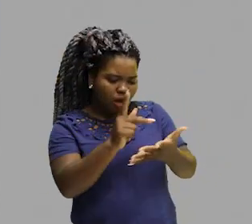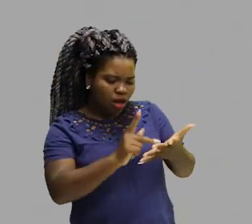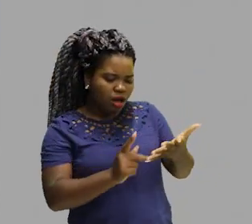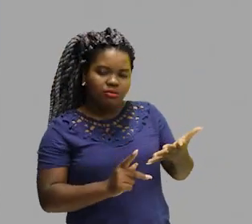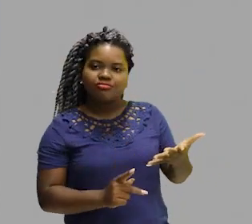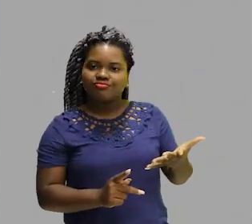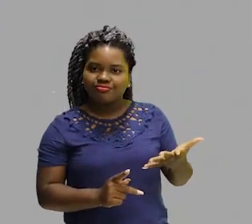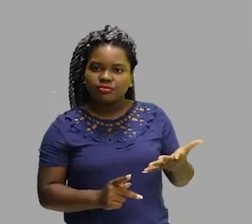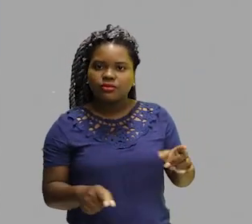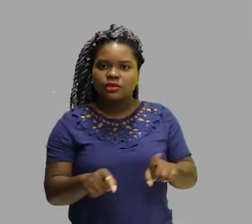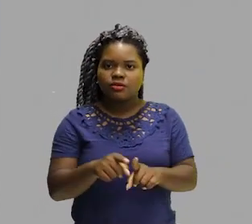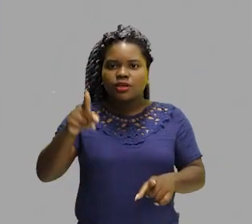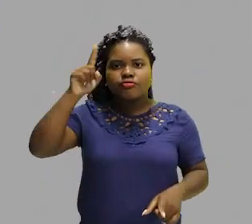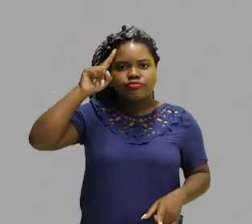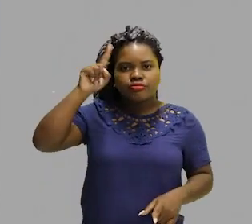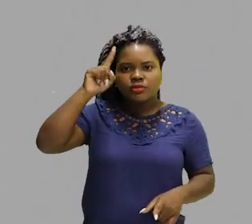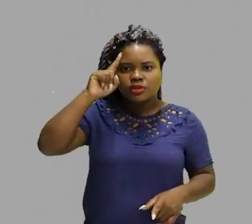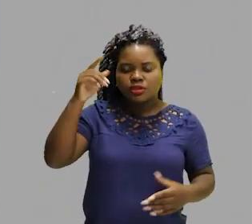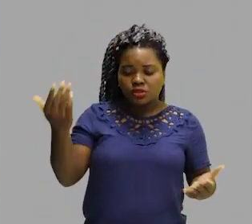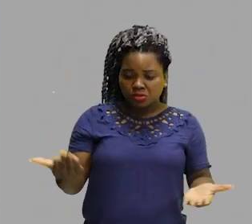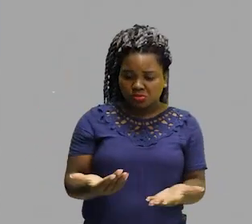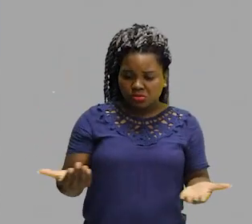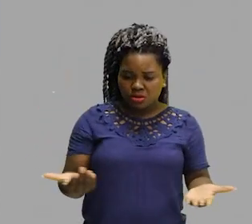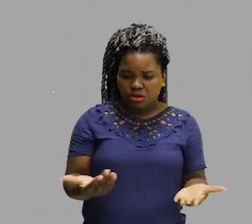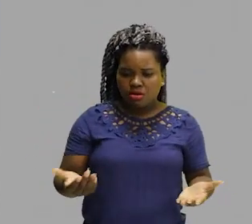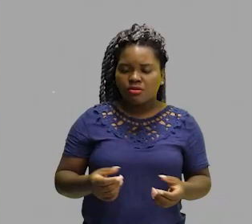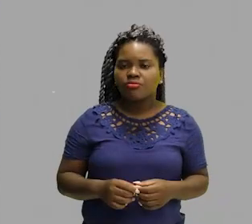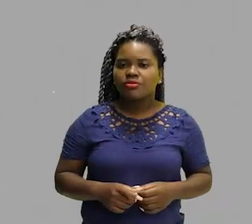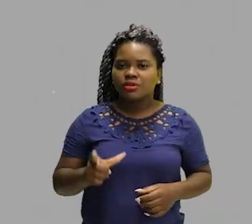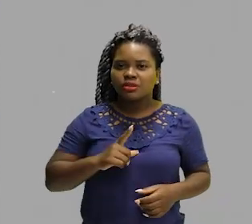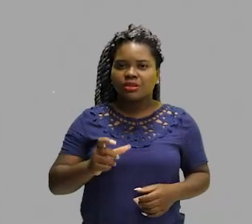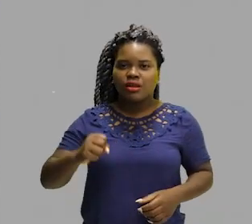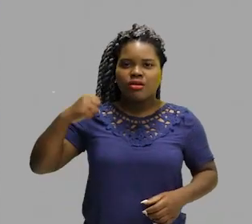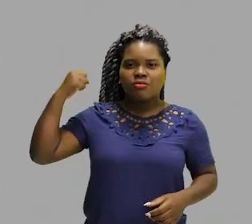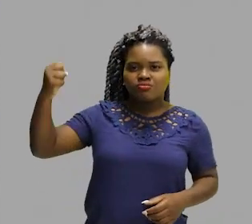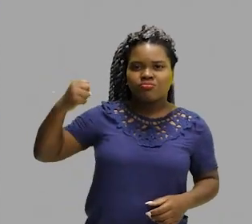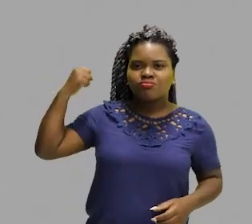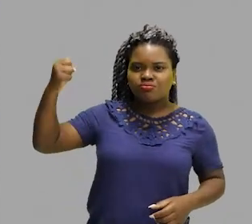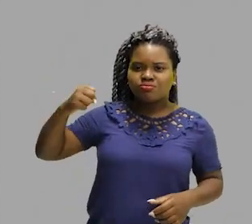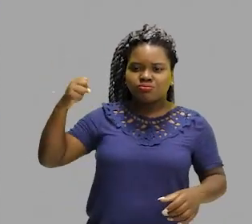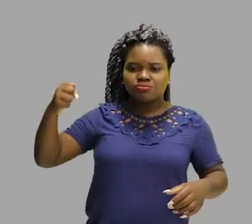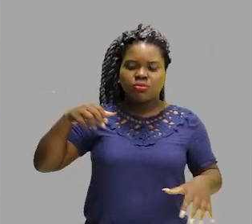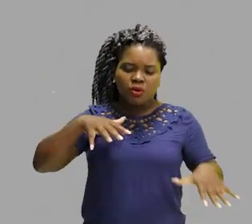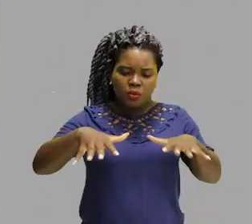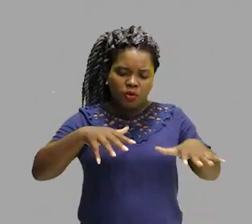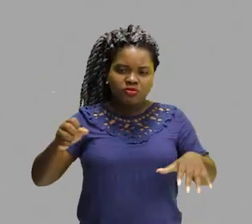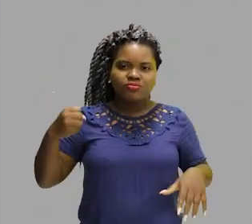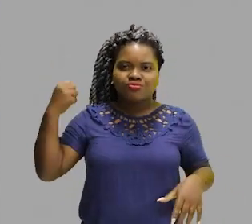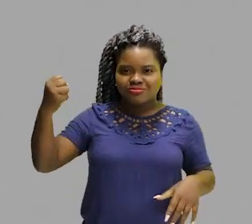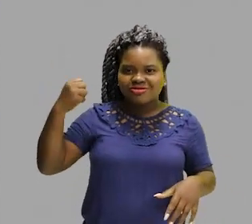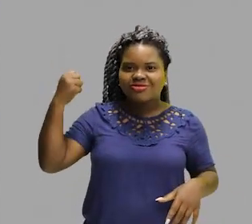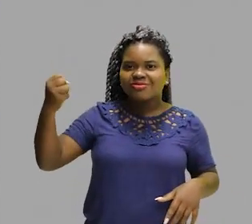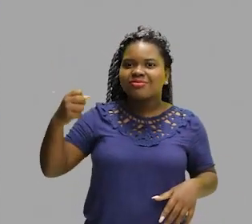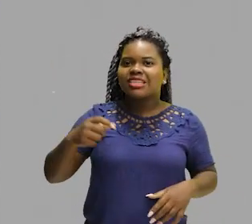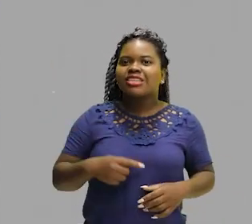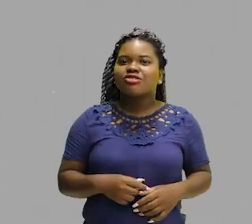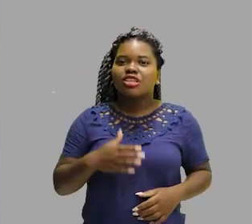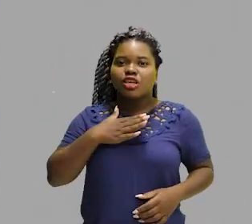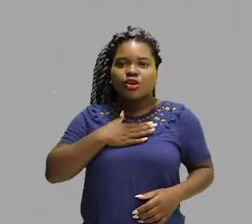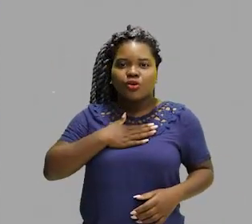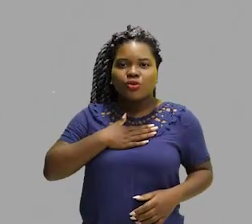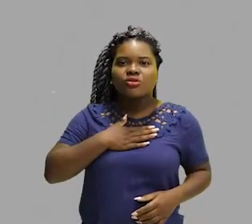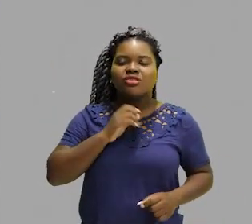tá? A gente vê mais esses protestos nos raps, né? Quem gosta de rap, quem gosta